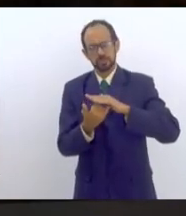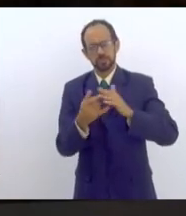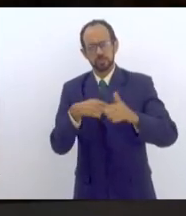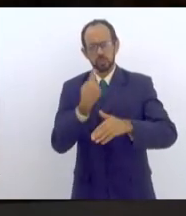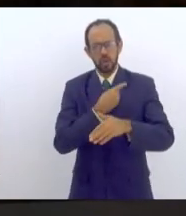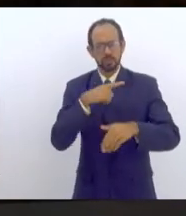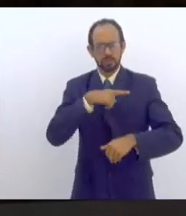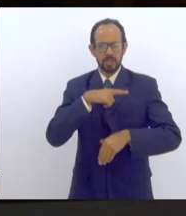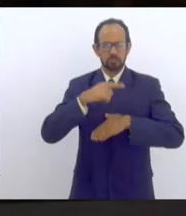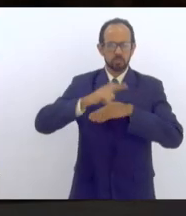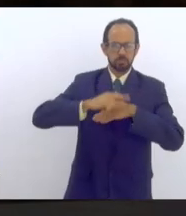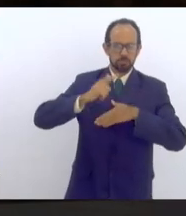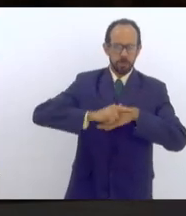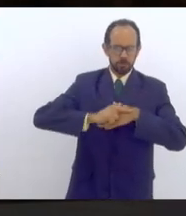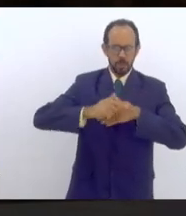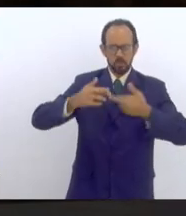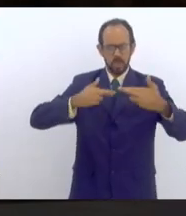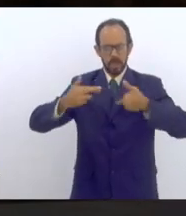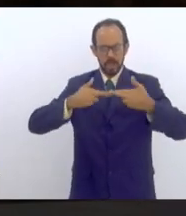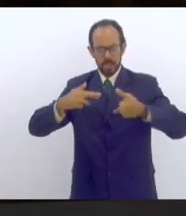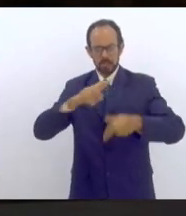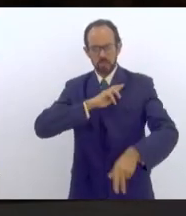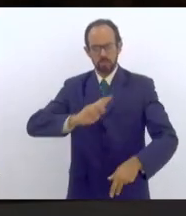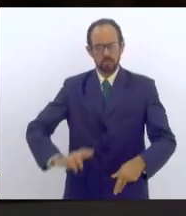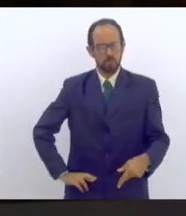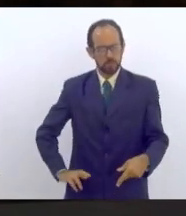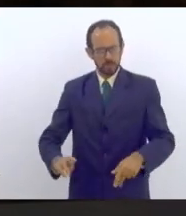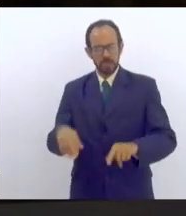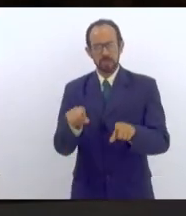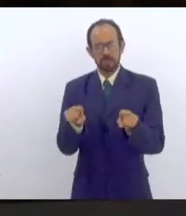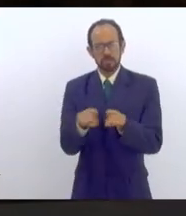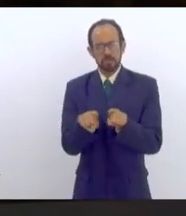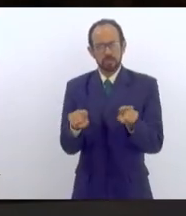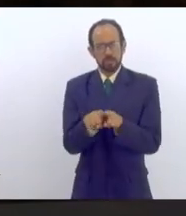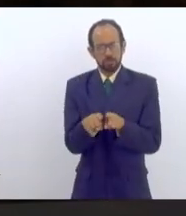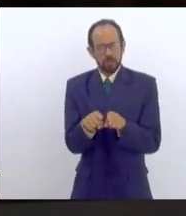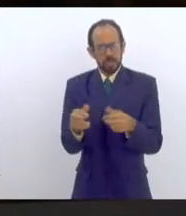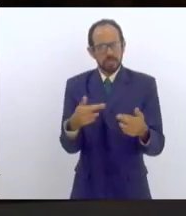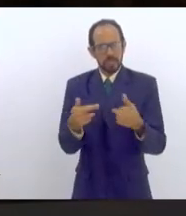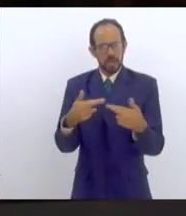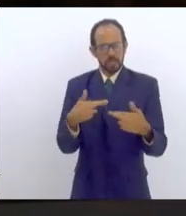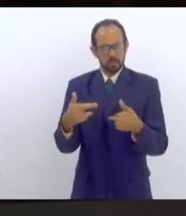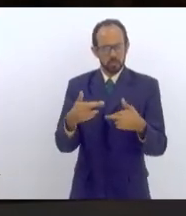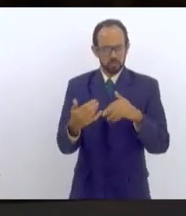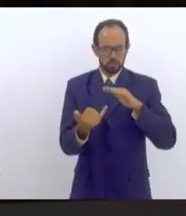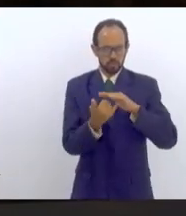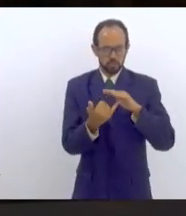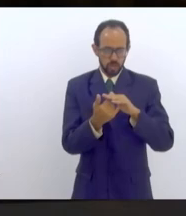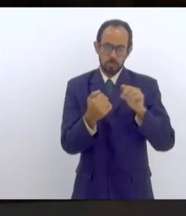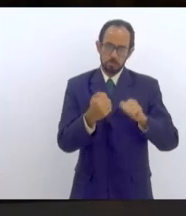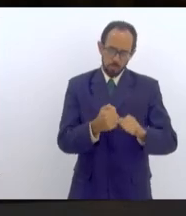atribuições, nas nossas relações republicanas, nas nossas relações institucionais. Podem contar com o tribunal.